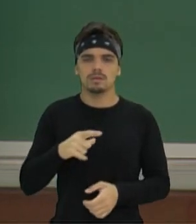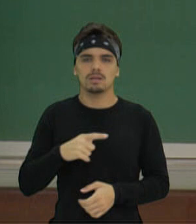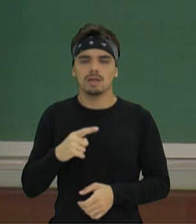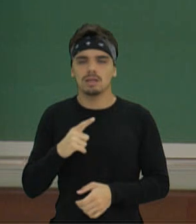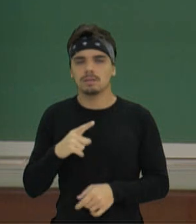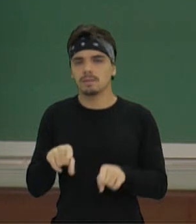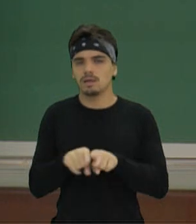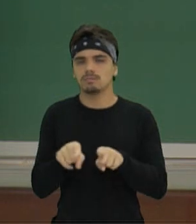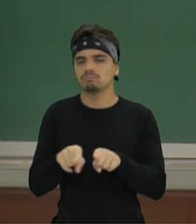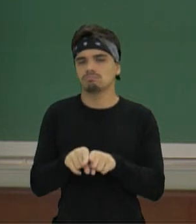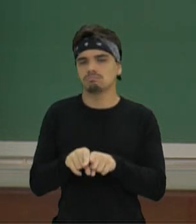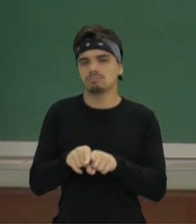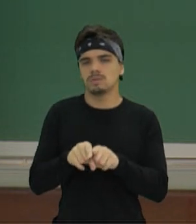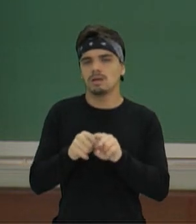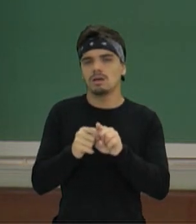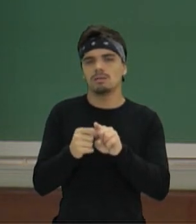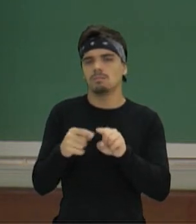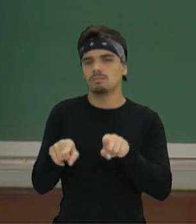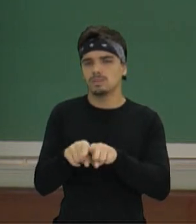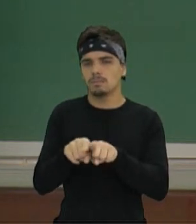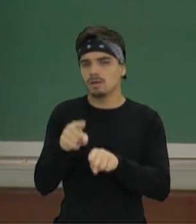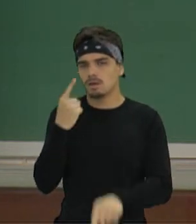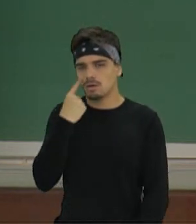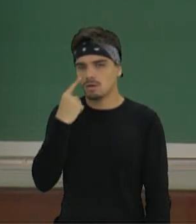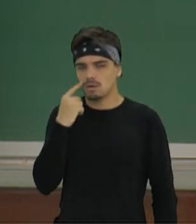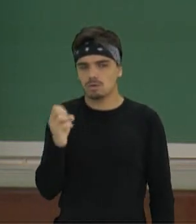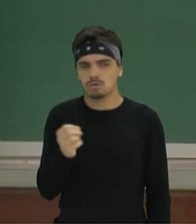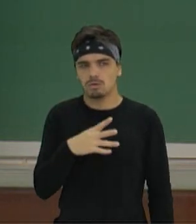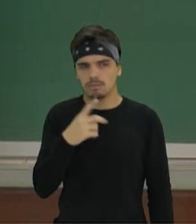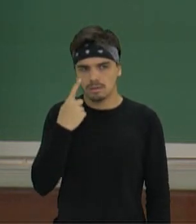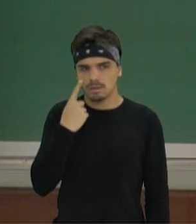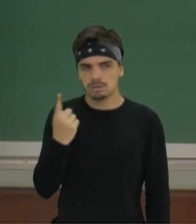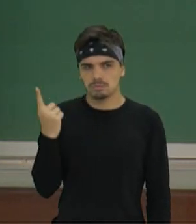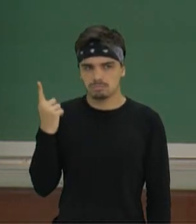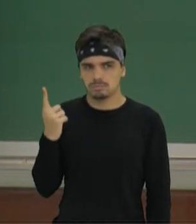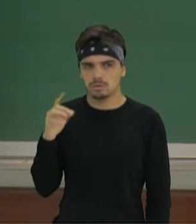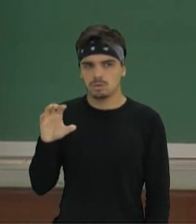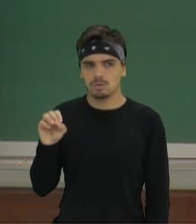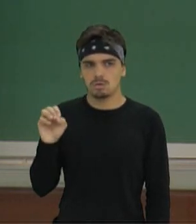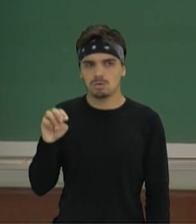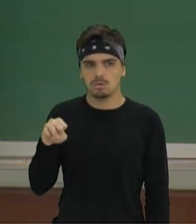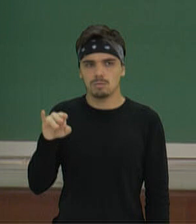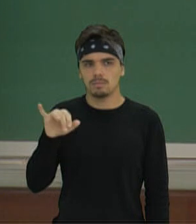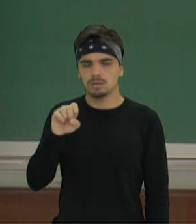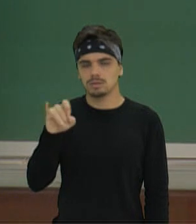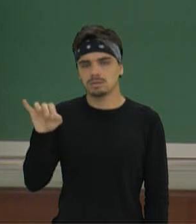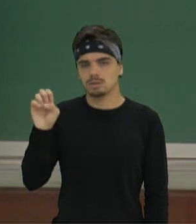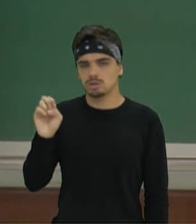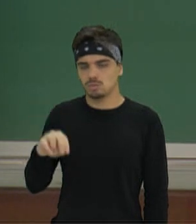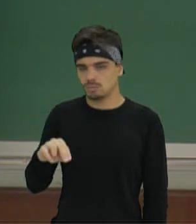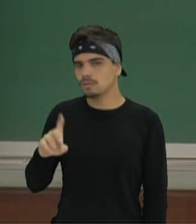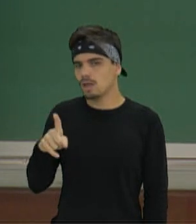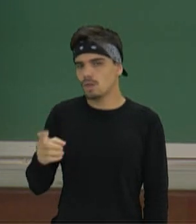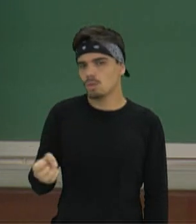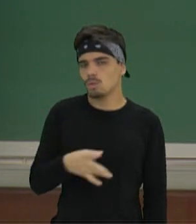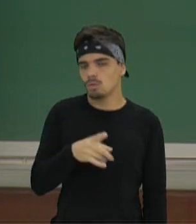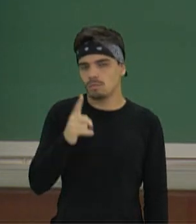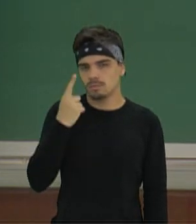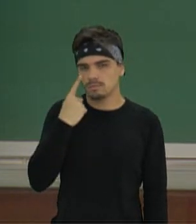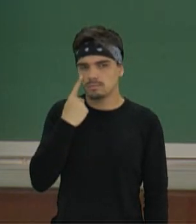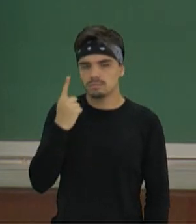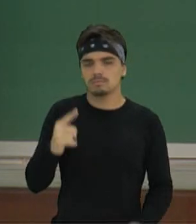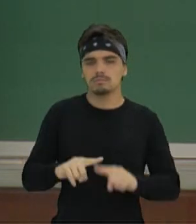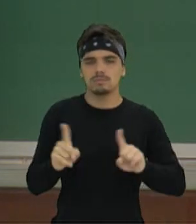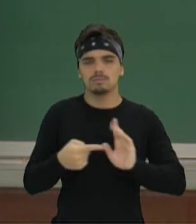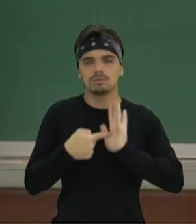não é novidade. A única novidade é omission, tá? Eu vou mostrar para vocês em quais situações